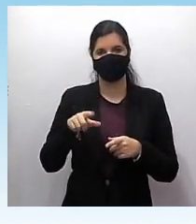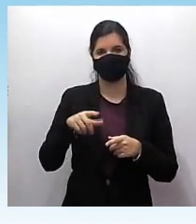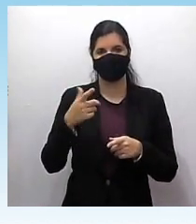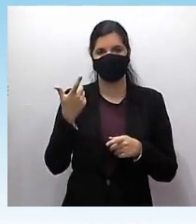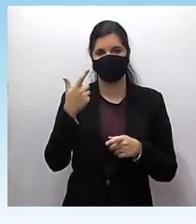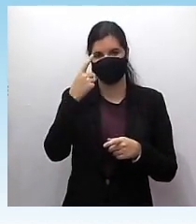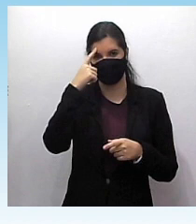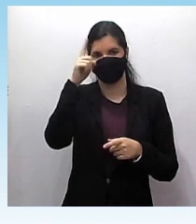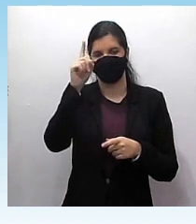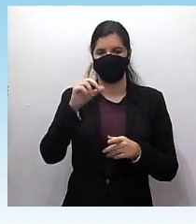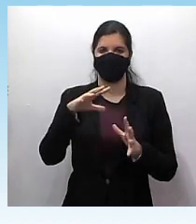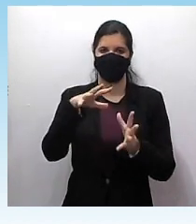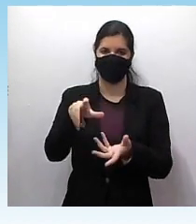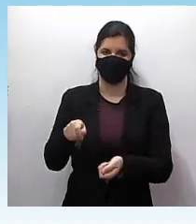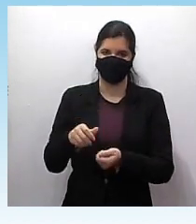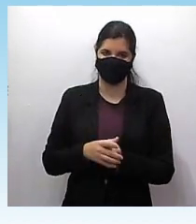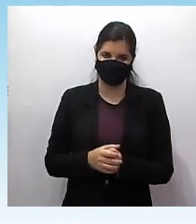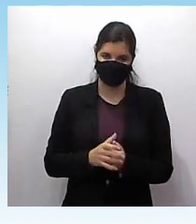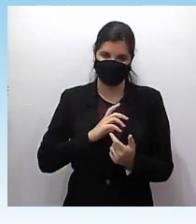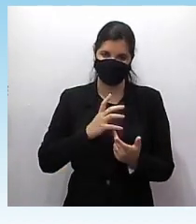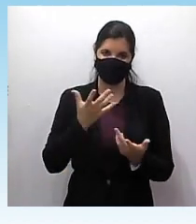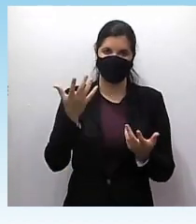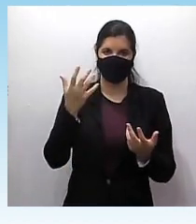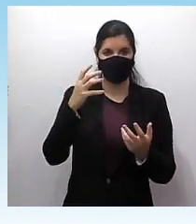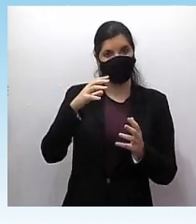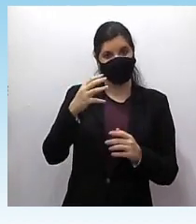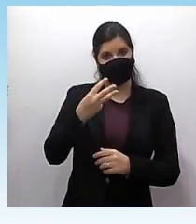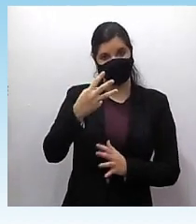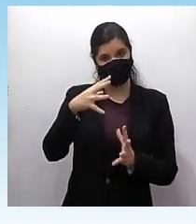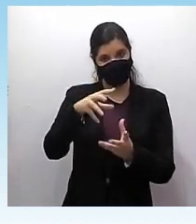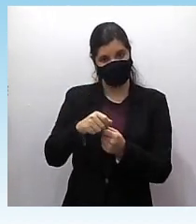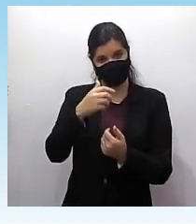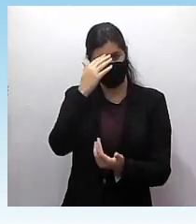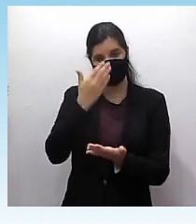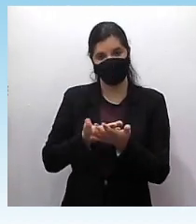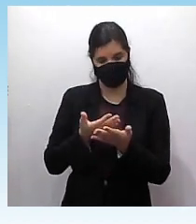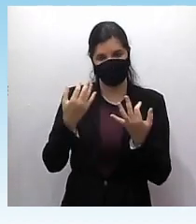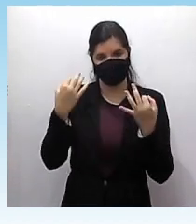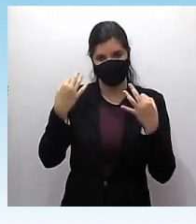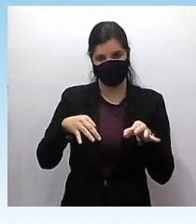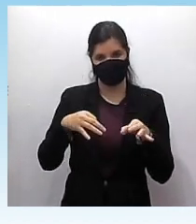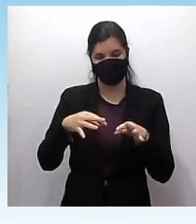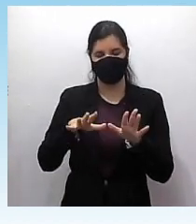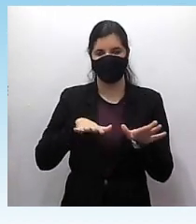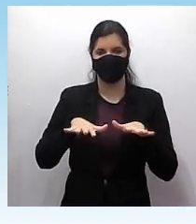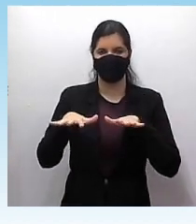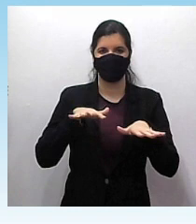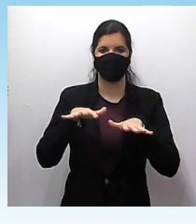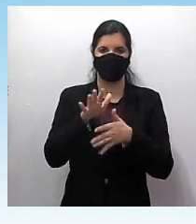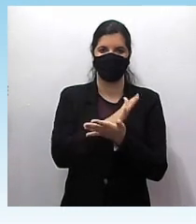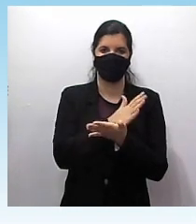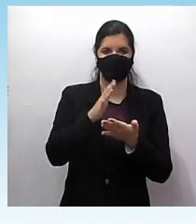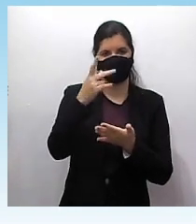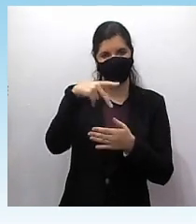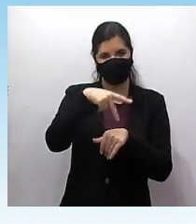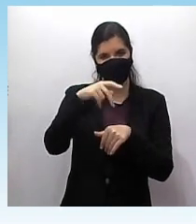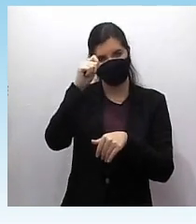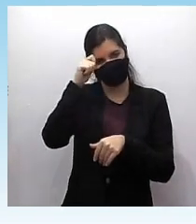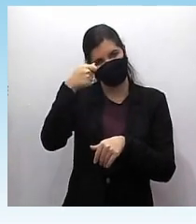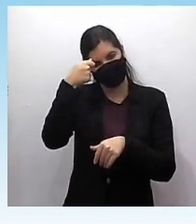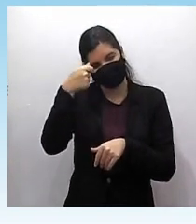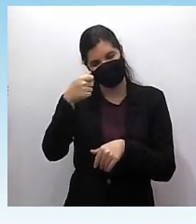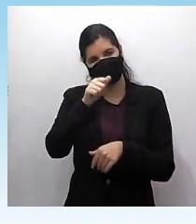disputavam a ideologia do mundo, e aí tinha a ideia de convencer o terceiro mundo. E, inclusive, nesse movimento, alguns países da África e da